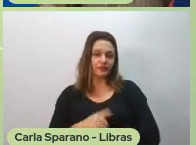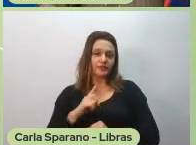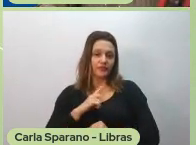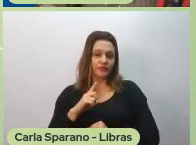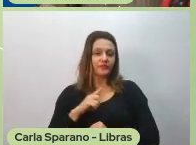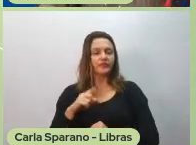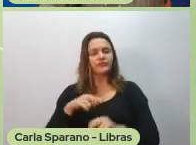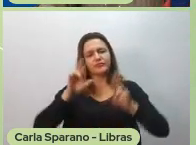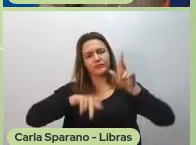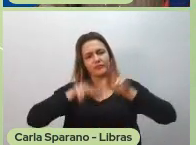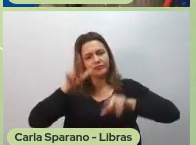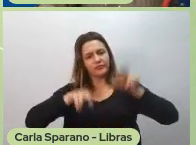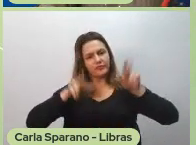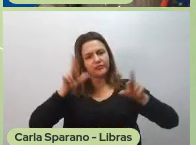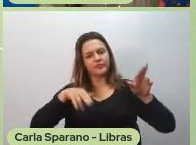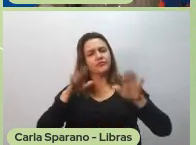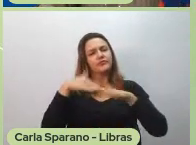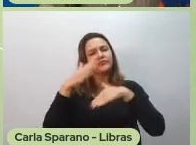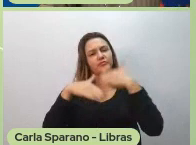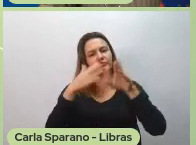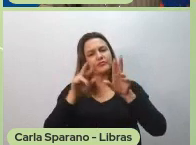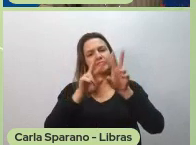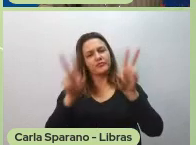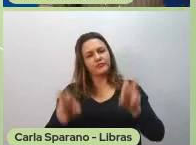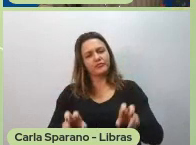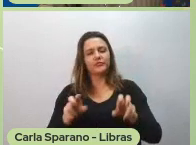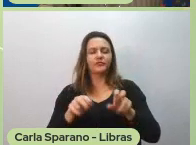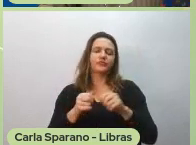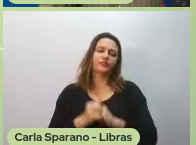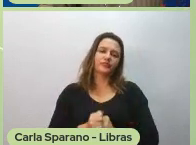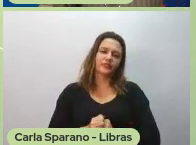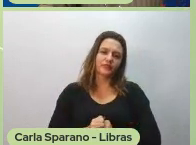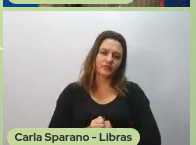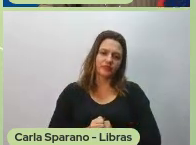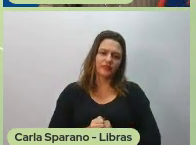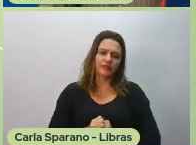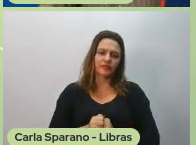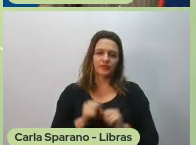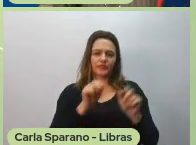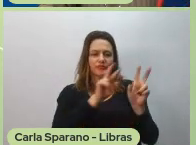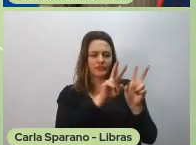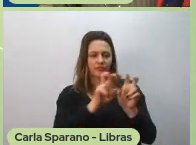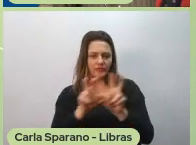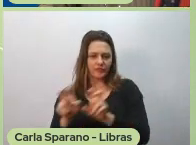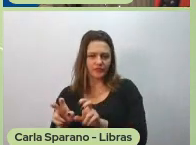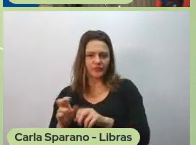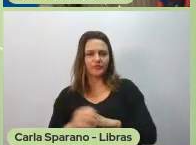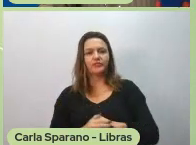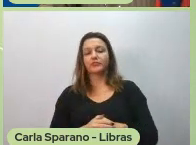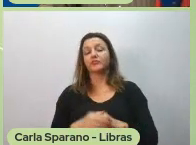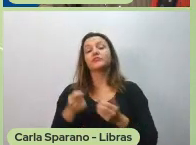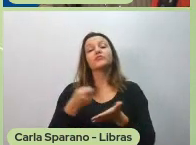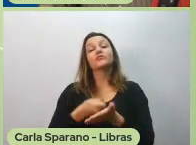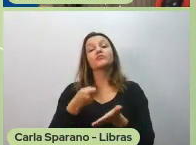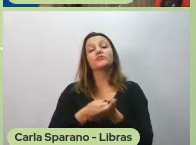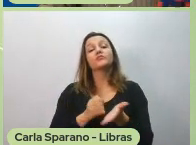de diversidade, as suas evoluções em relação ao tema, e o que pode ser exigido